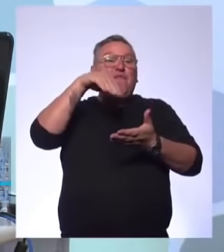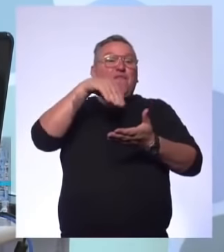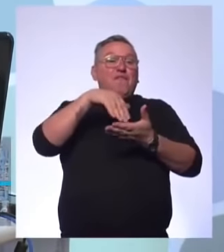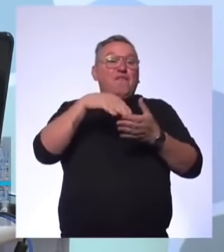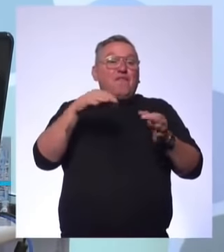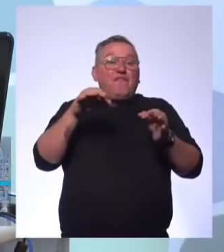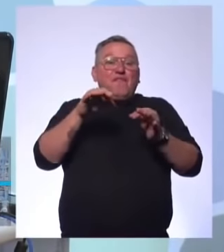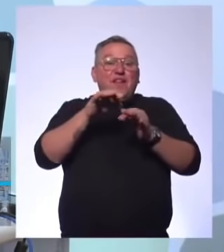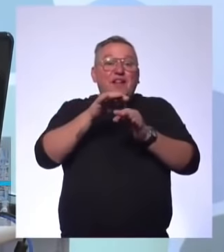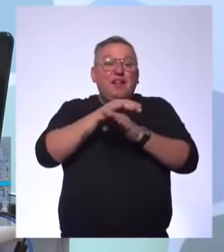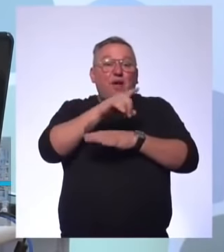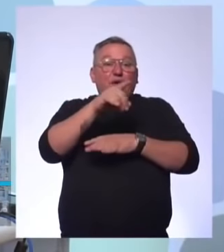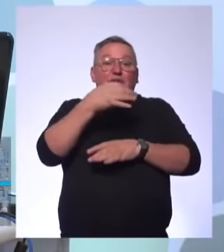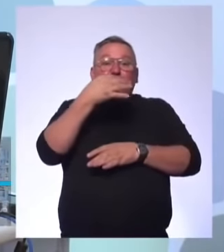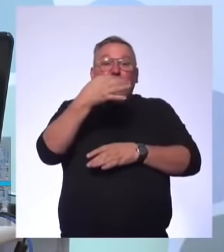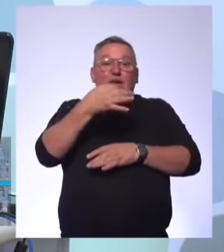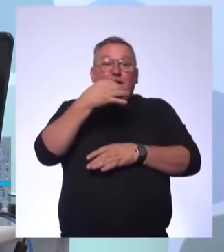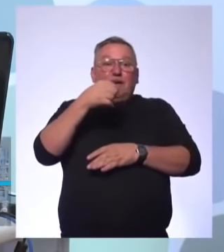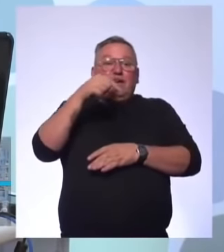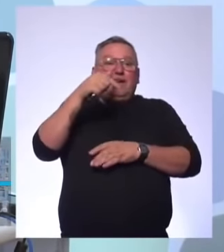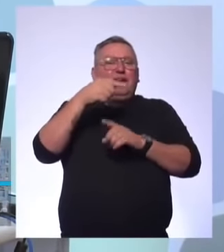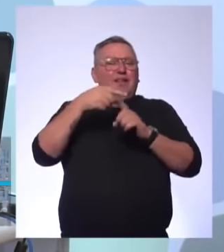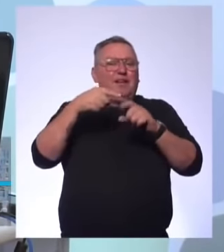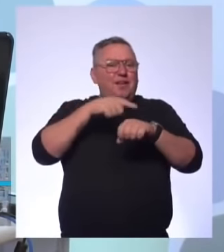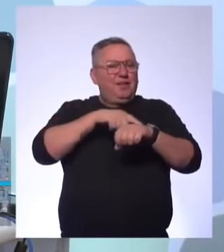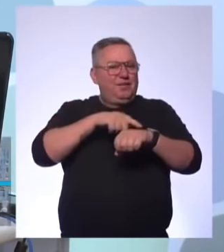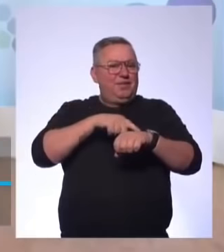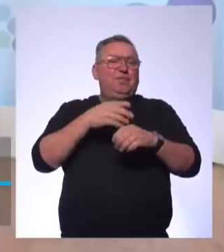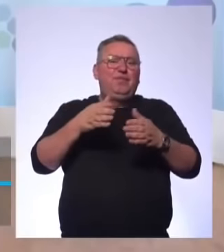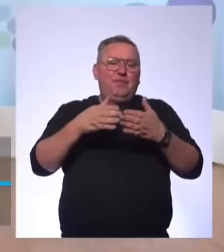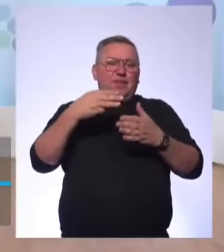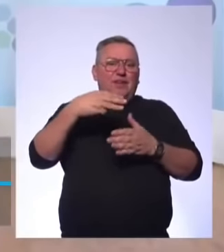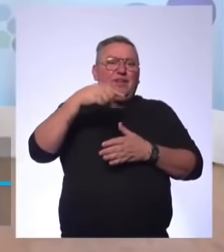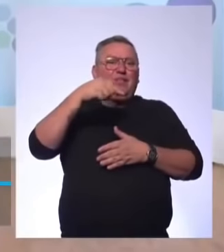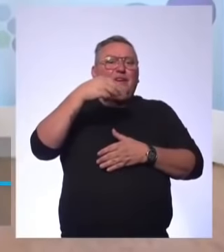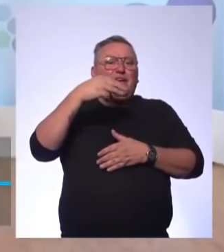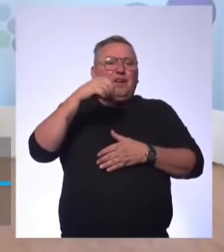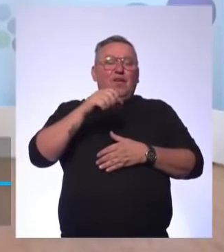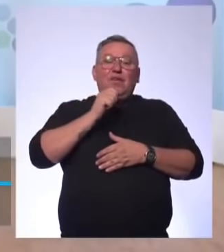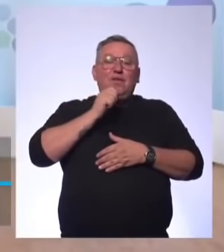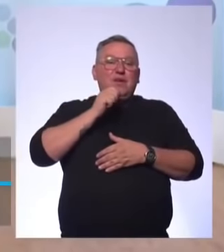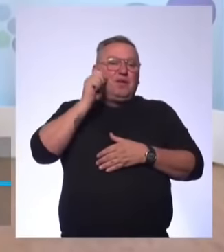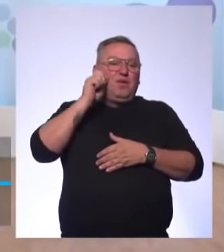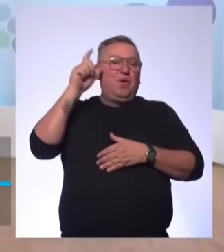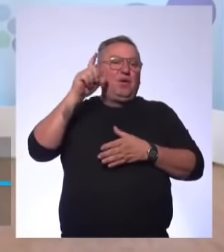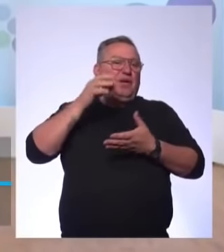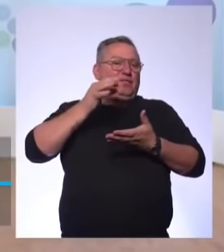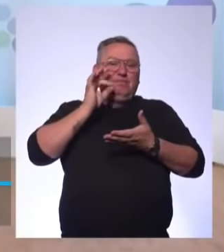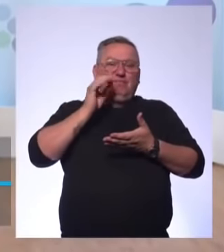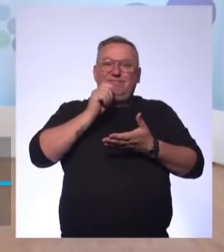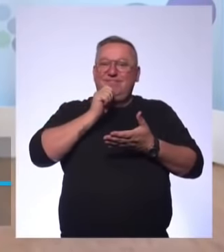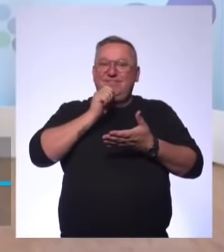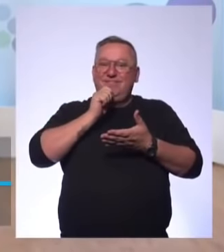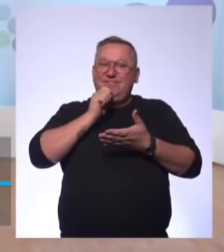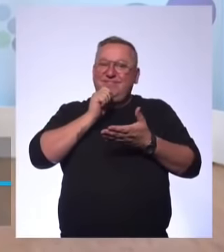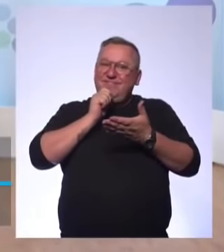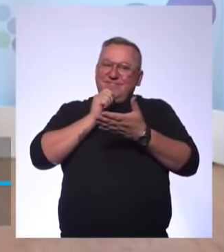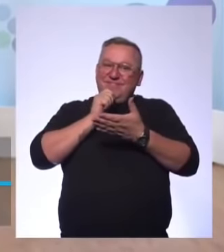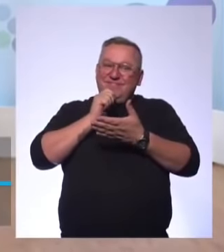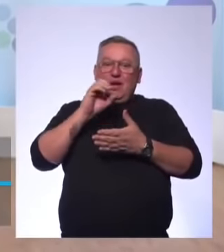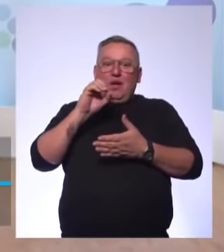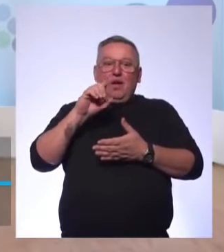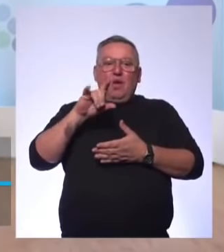que vocês sugeriram? Gente, é 7h30 da manhã, não é 7h39. Acho que eu não acordei, não tomei café hoje. A Olivia